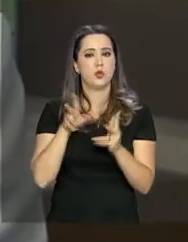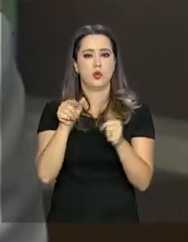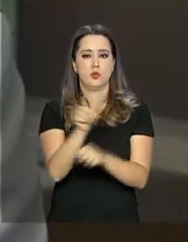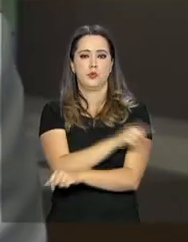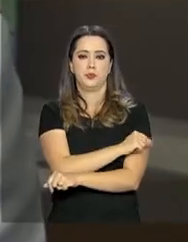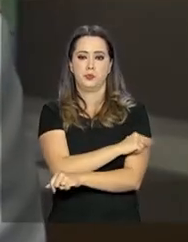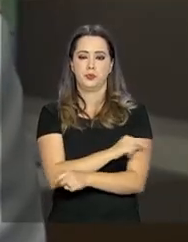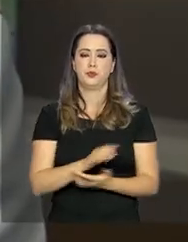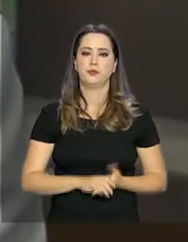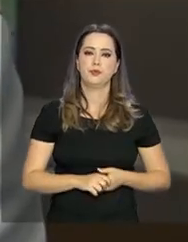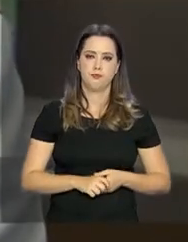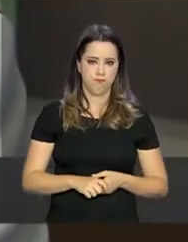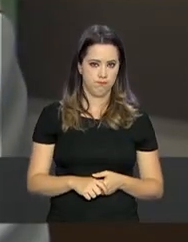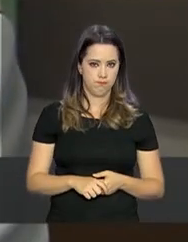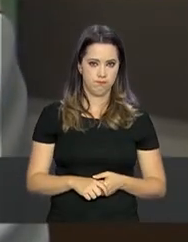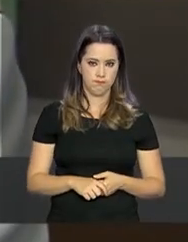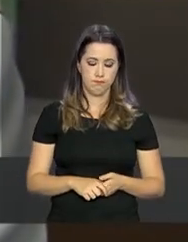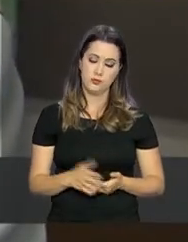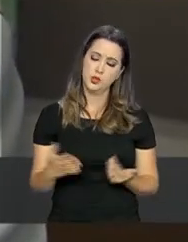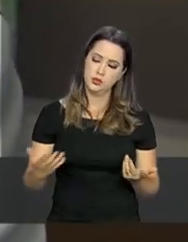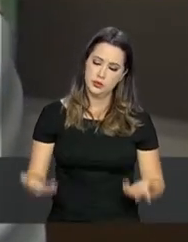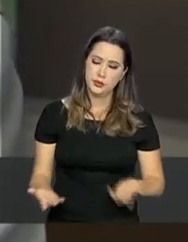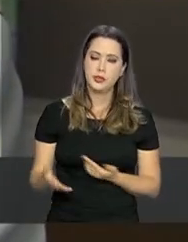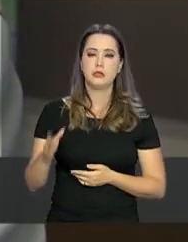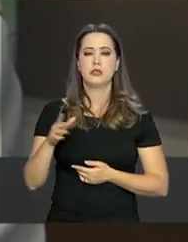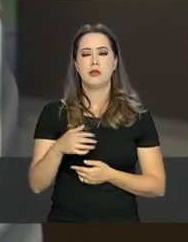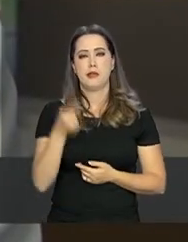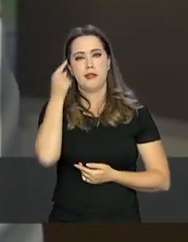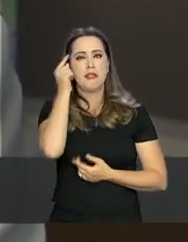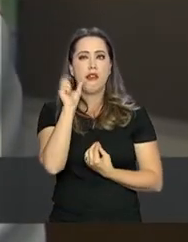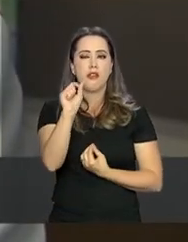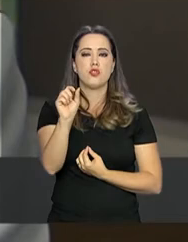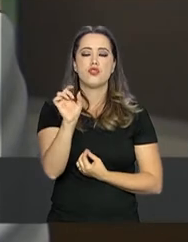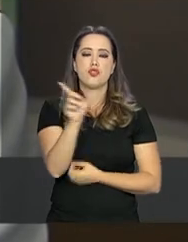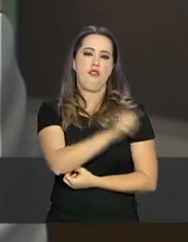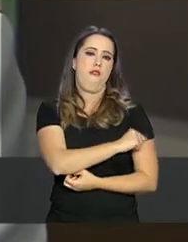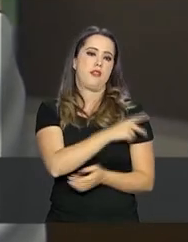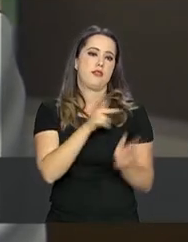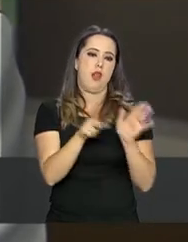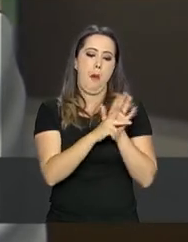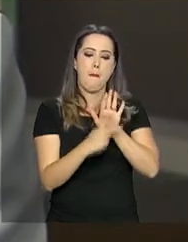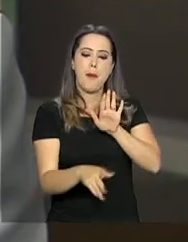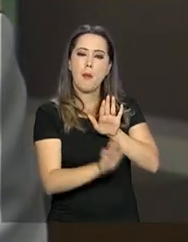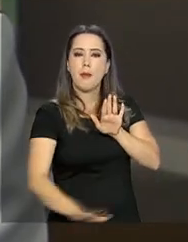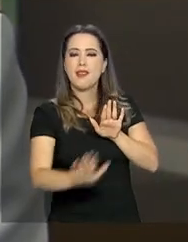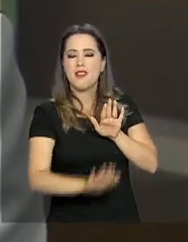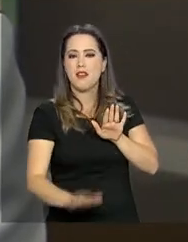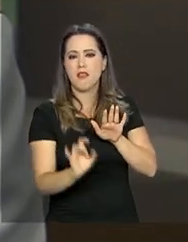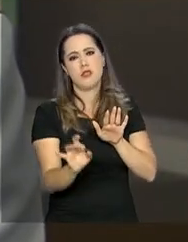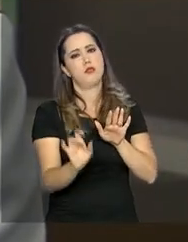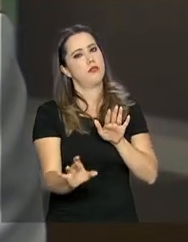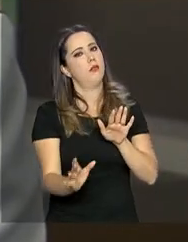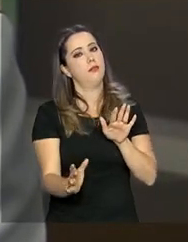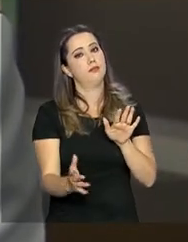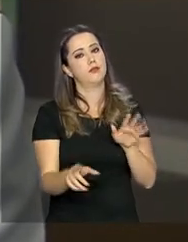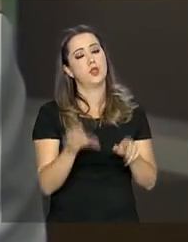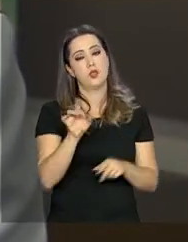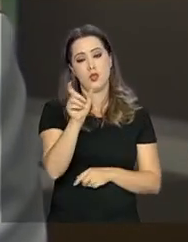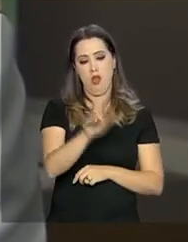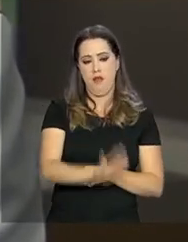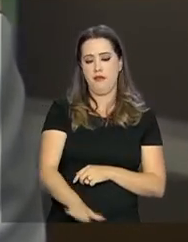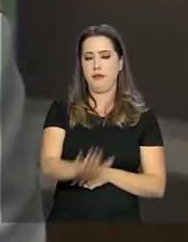Ainda existe muita cultura de que vacina é coisa de criança, né? Todo mundo está familiarizado com a